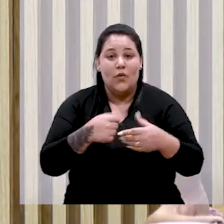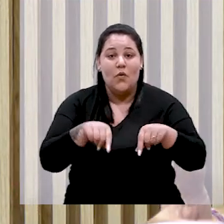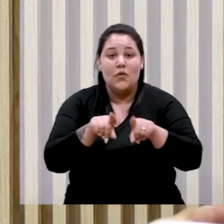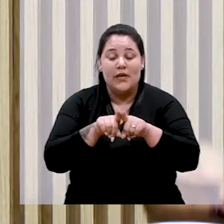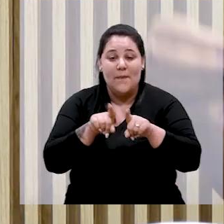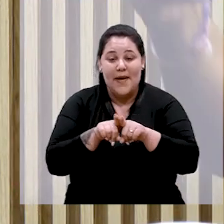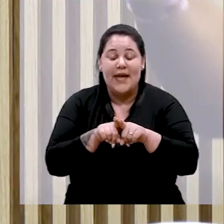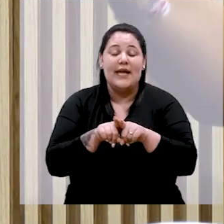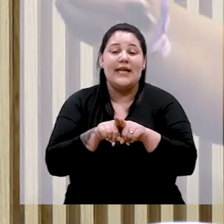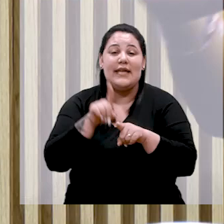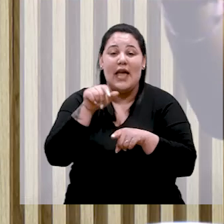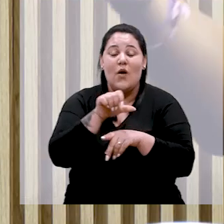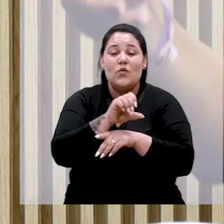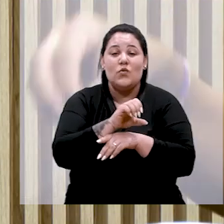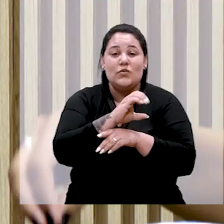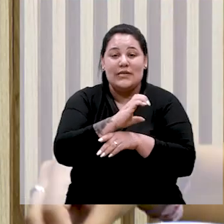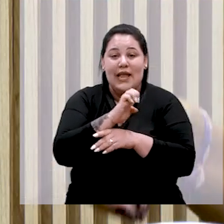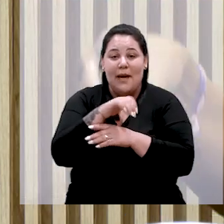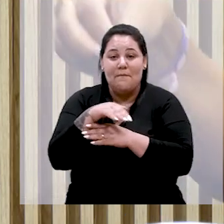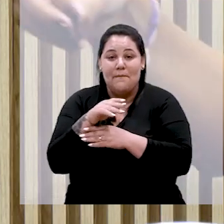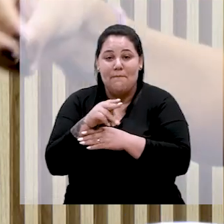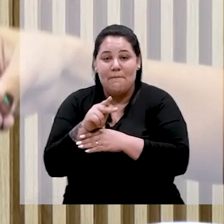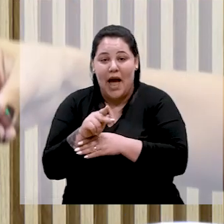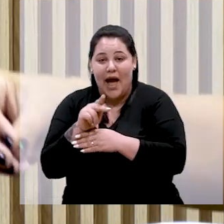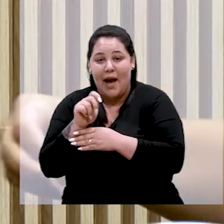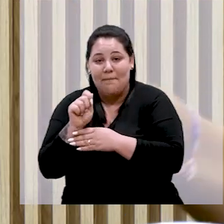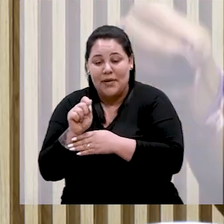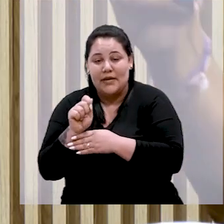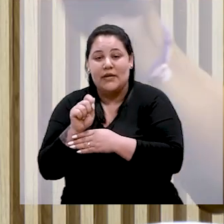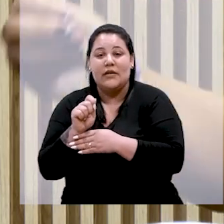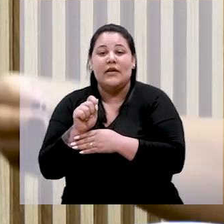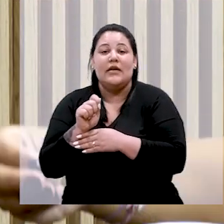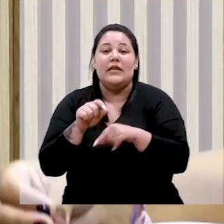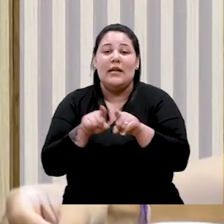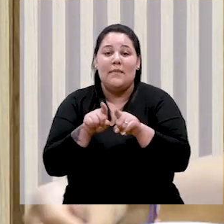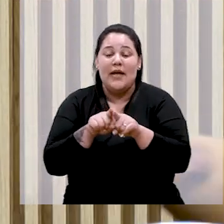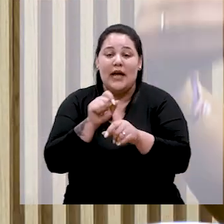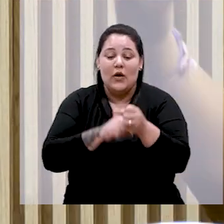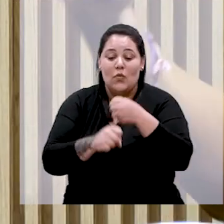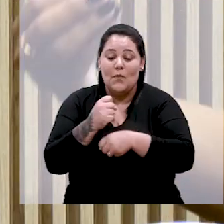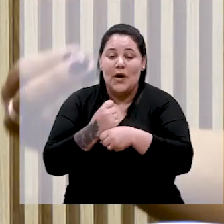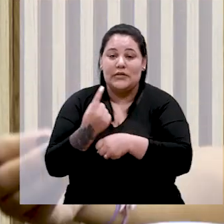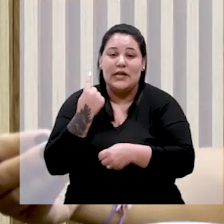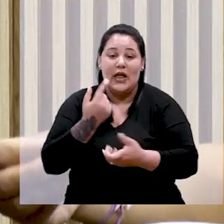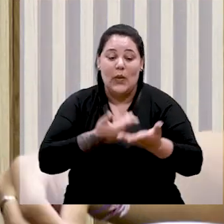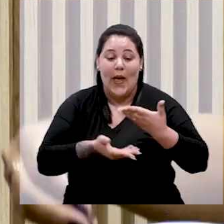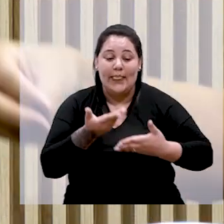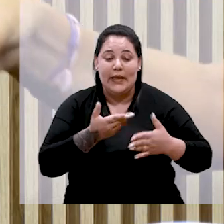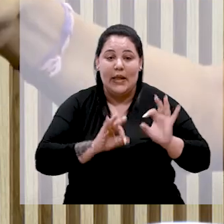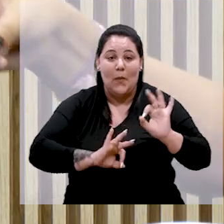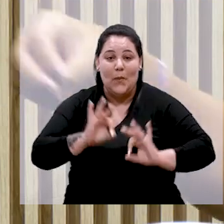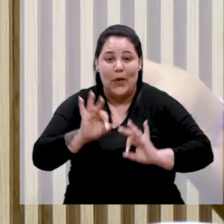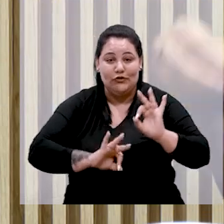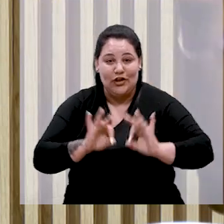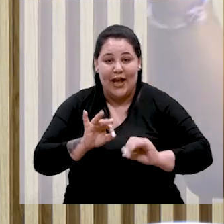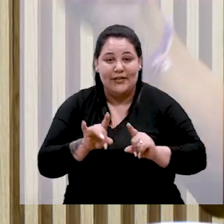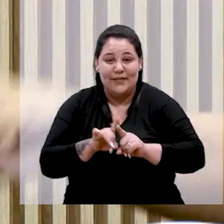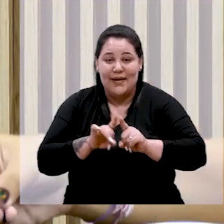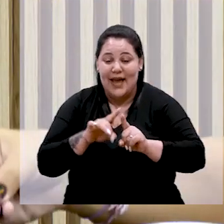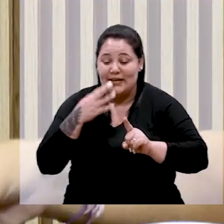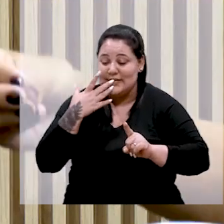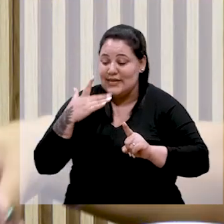e famílias, e que é o CEMAP, e que no ano passado atendeu também, né, dentro de um programa, de um projeto